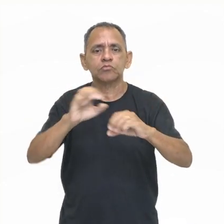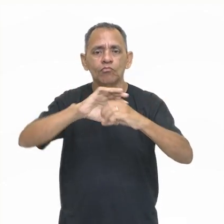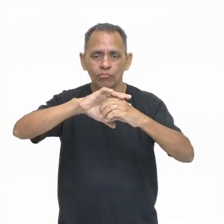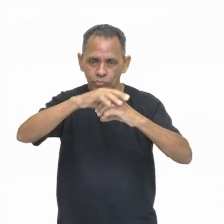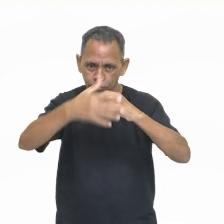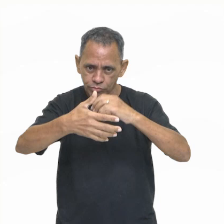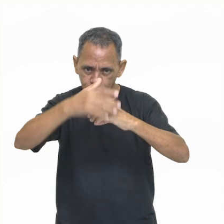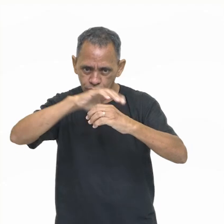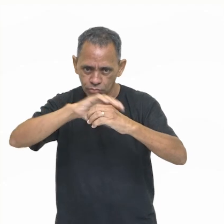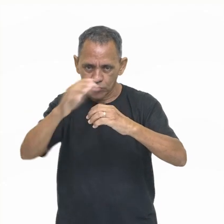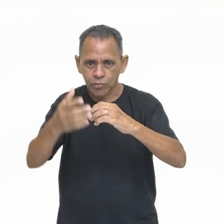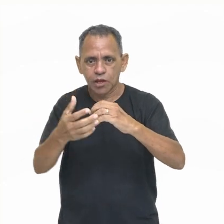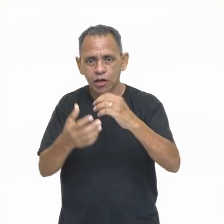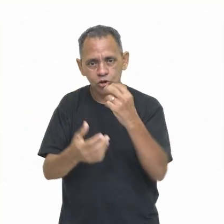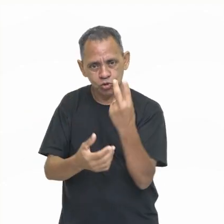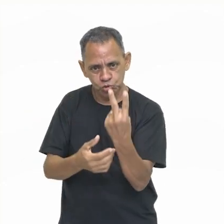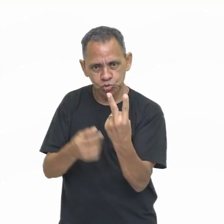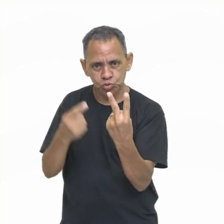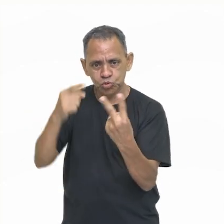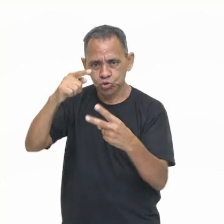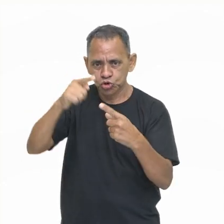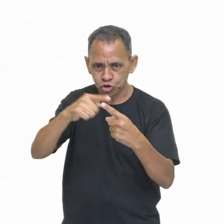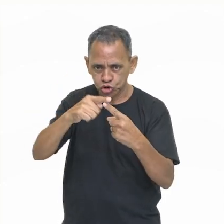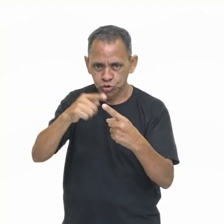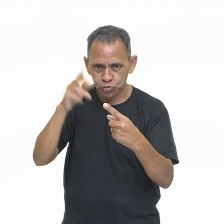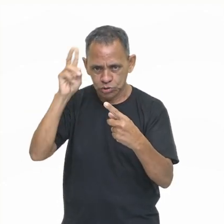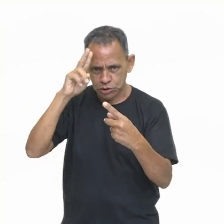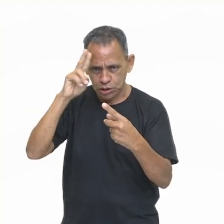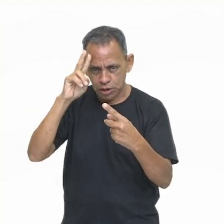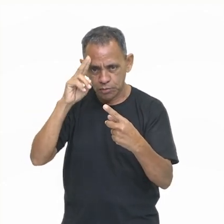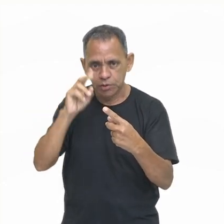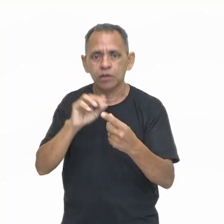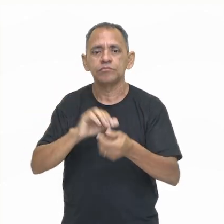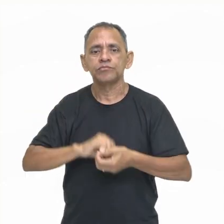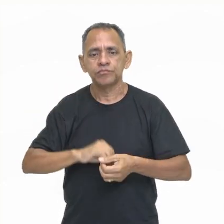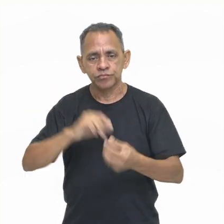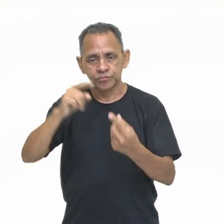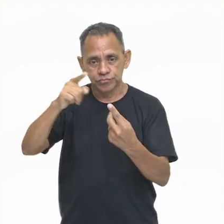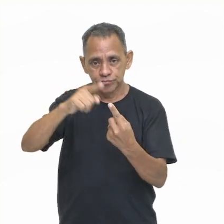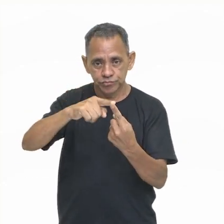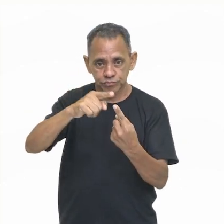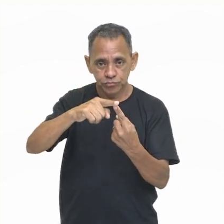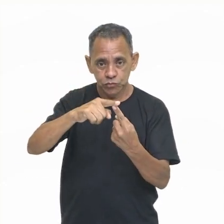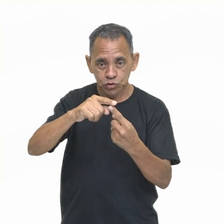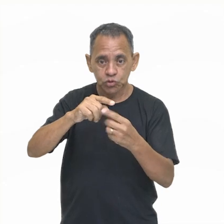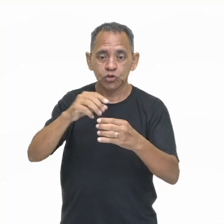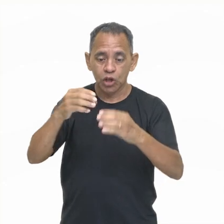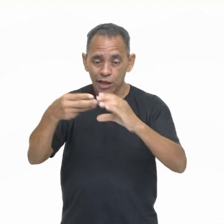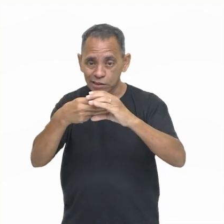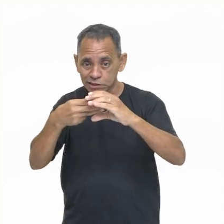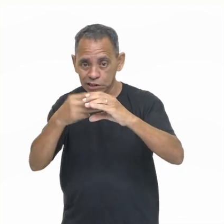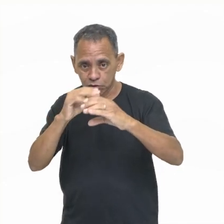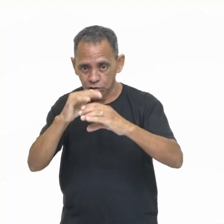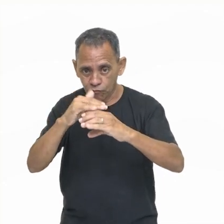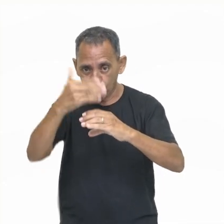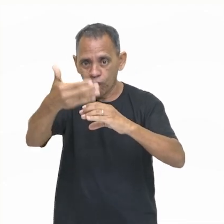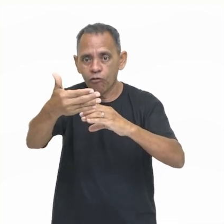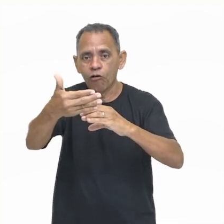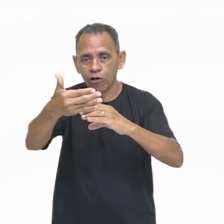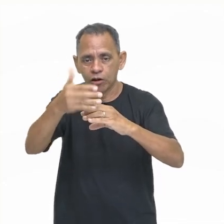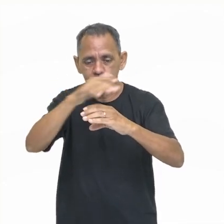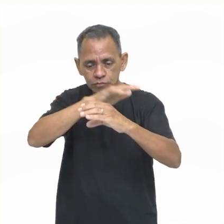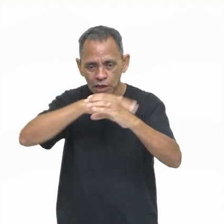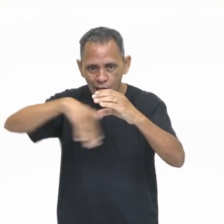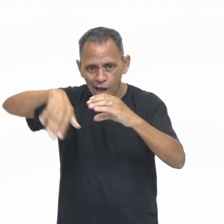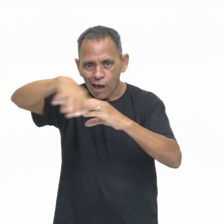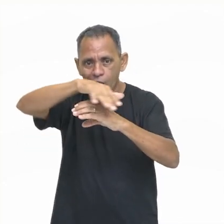o espaço fora da célula, e por isso é chamado de espaço extracelular. E dentro